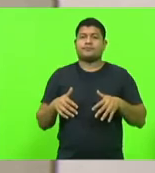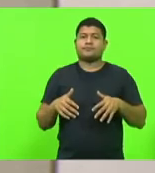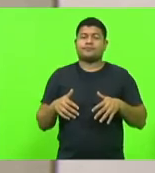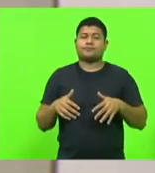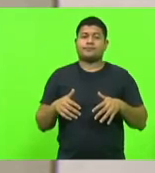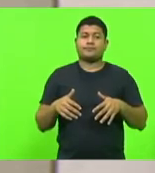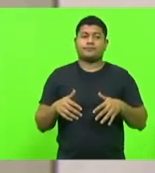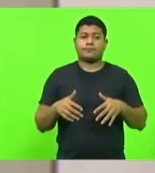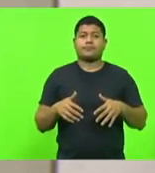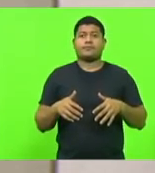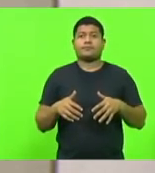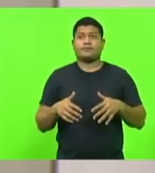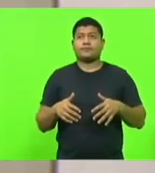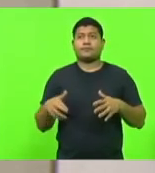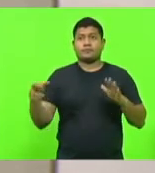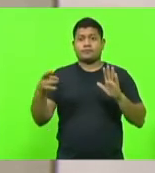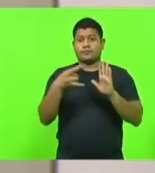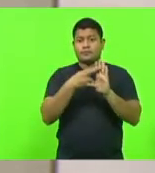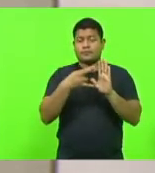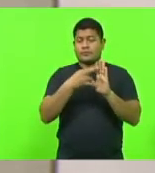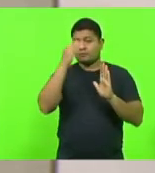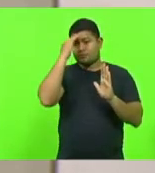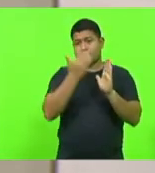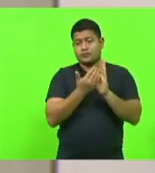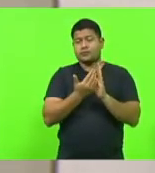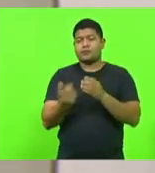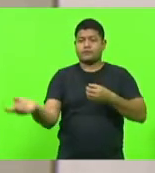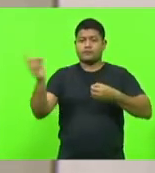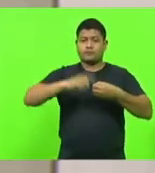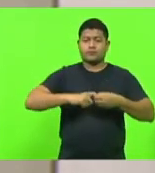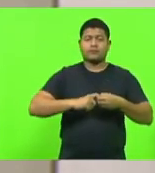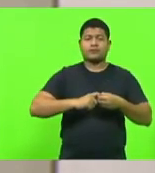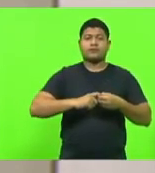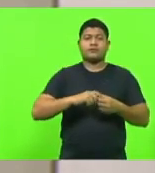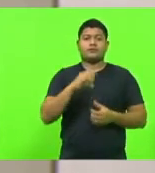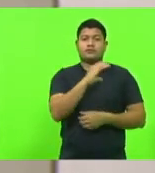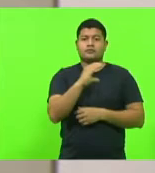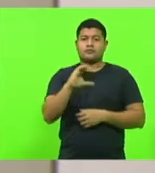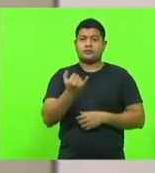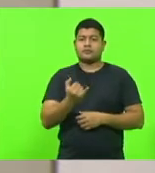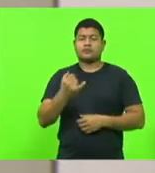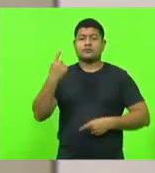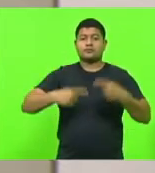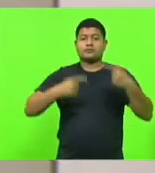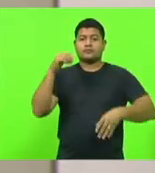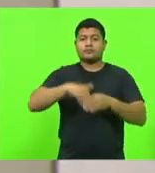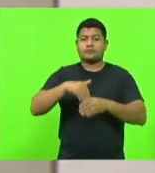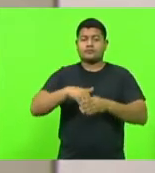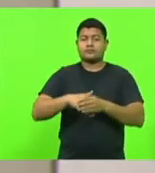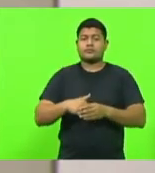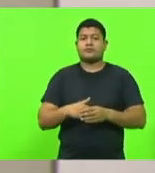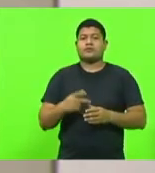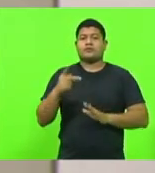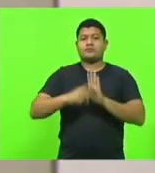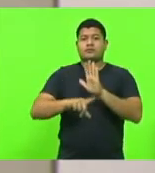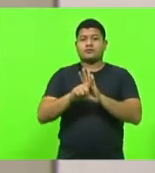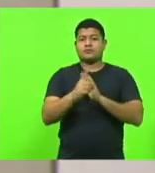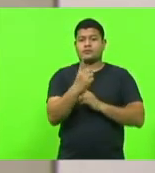e regimentalmente retorna à Comissão de Constituição e Justiça. Discussão e votação em turno único do projeto de lei